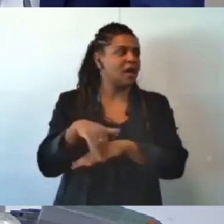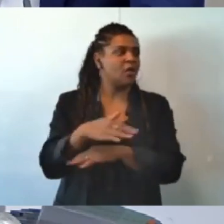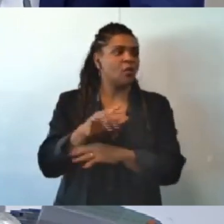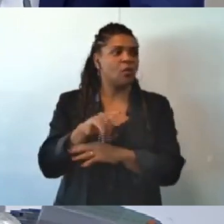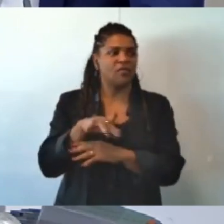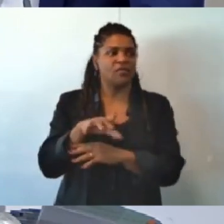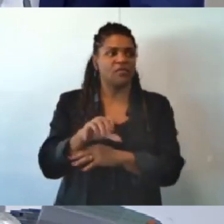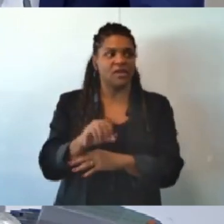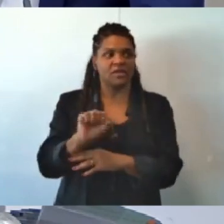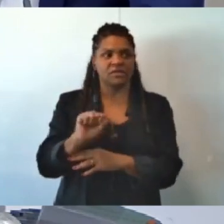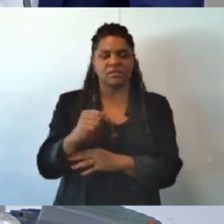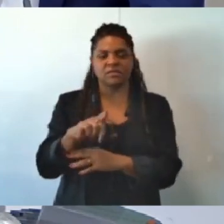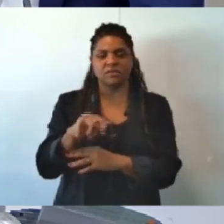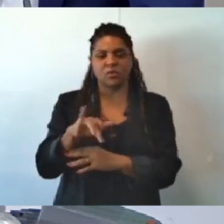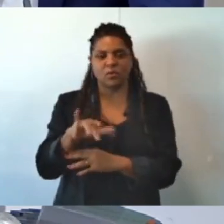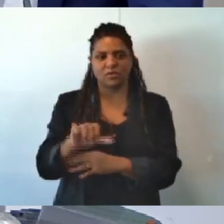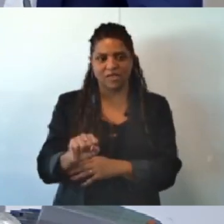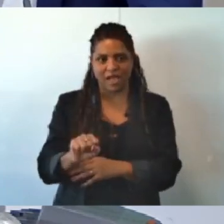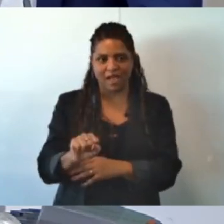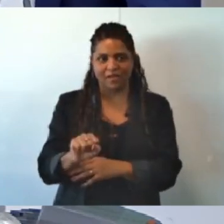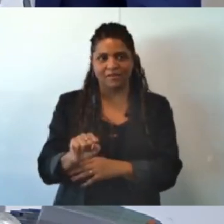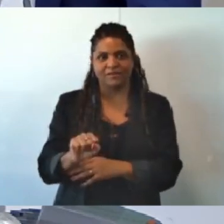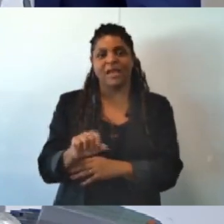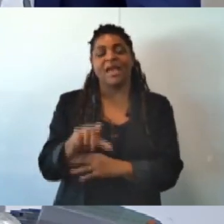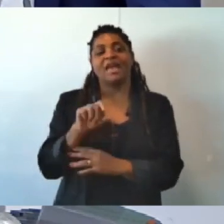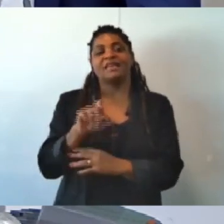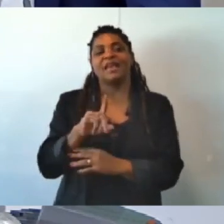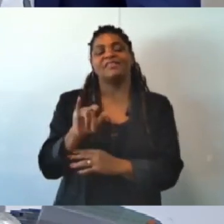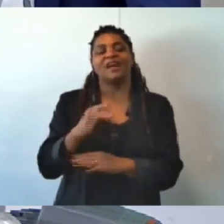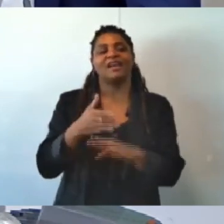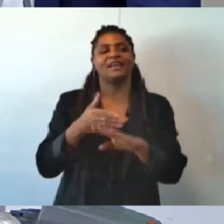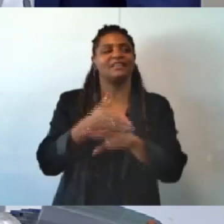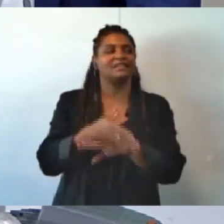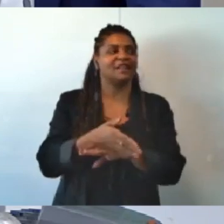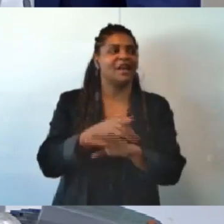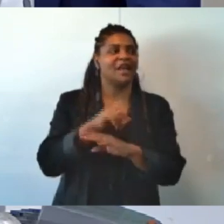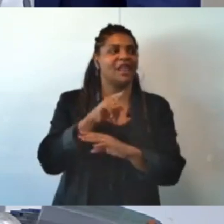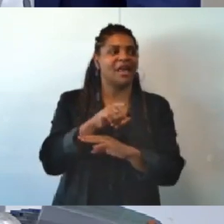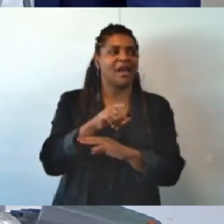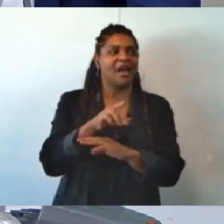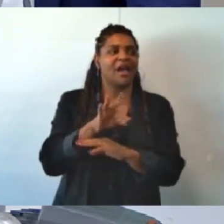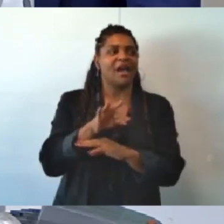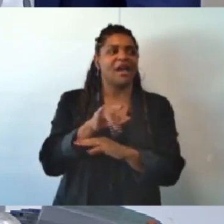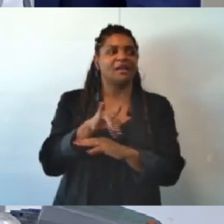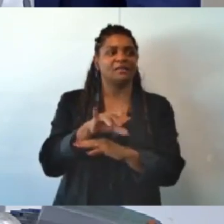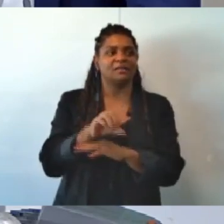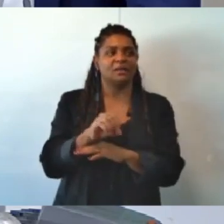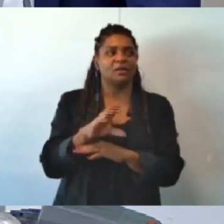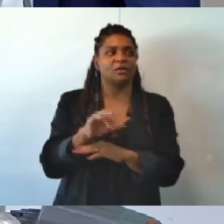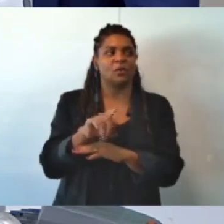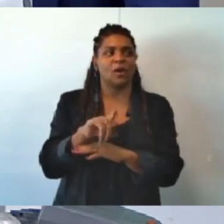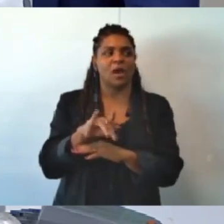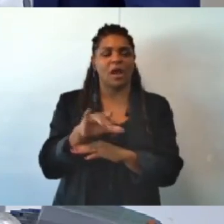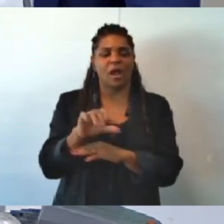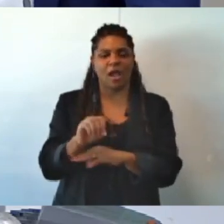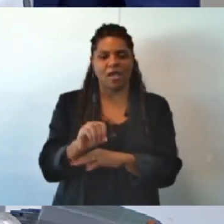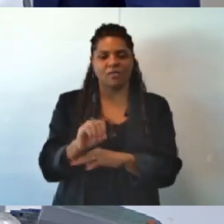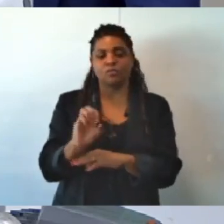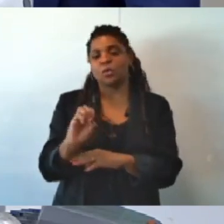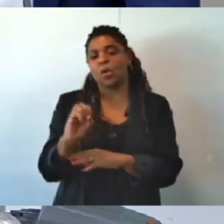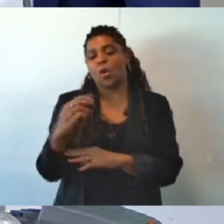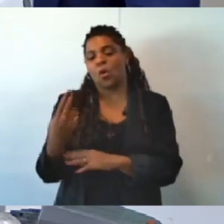contorno lá na frente, no caso, né, que vai descer para Antônio Carlos ou a Cristina Machado, enfim,